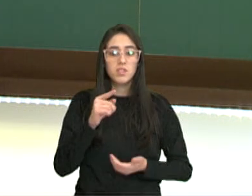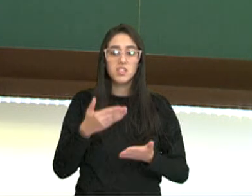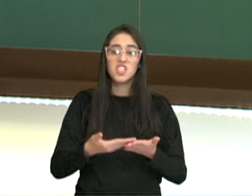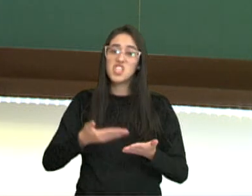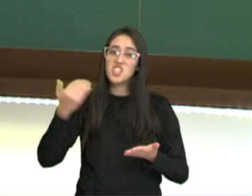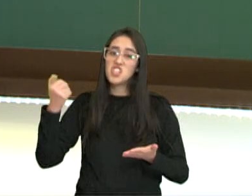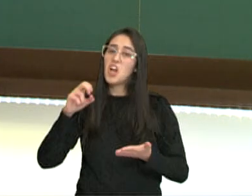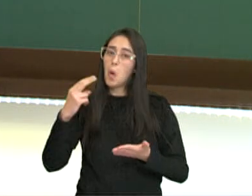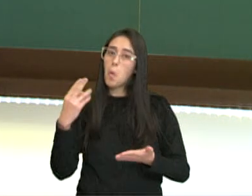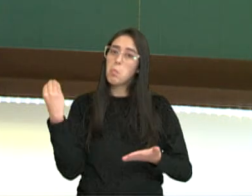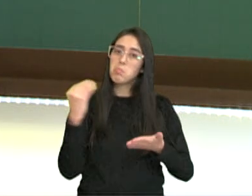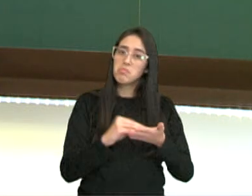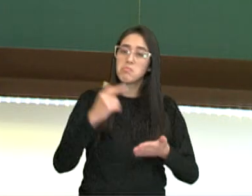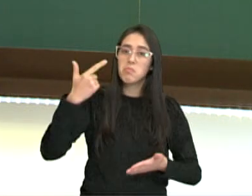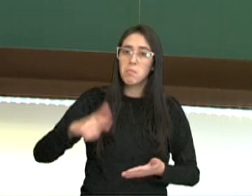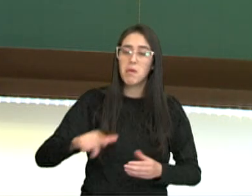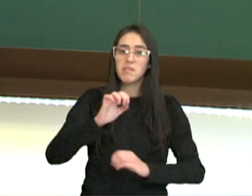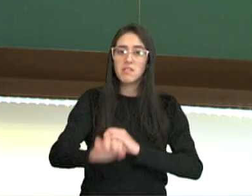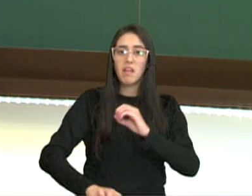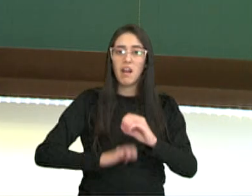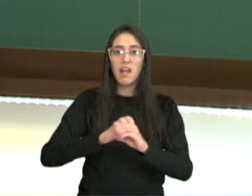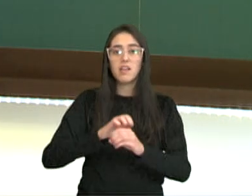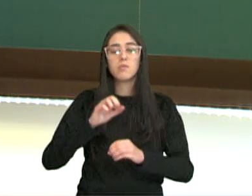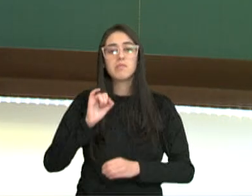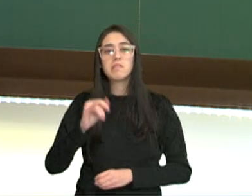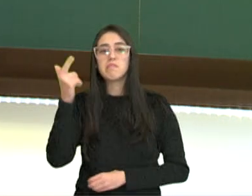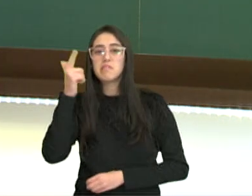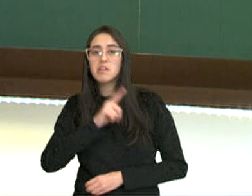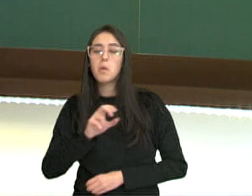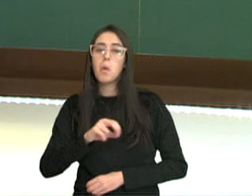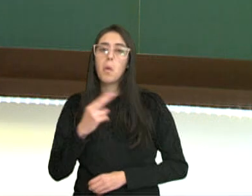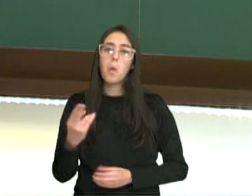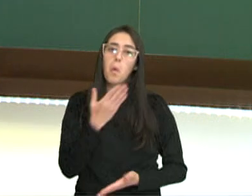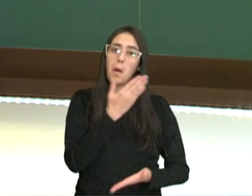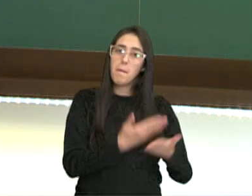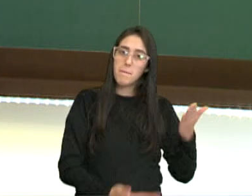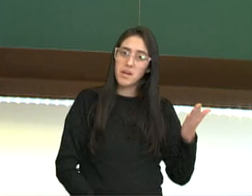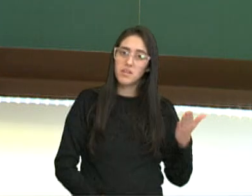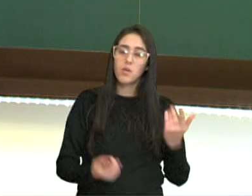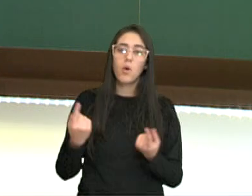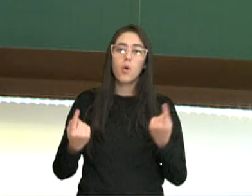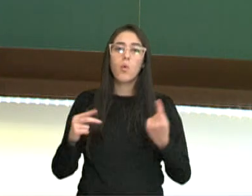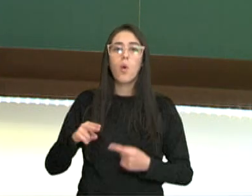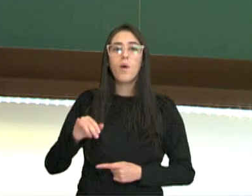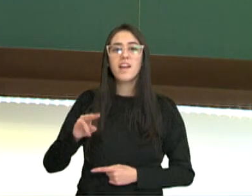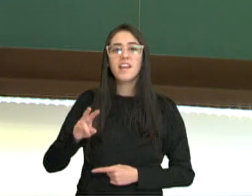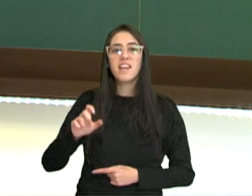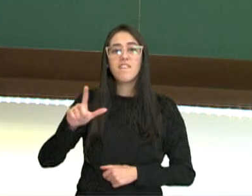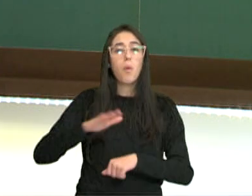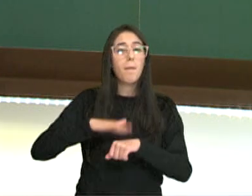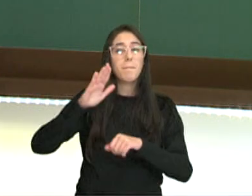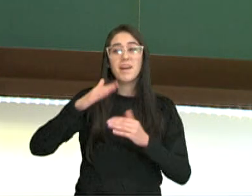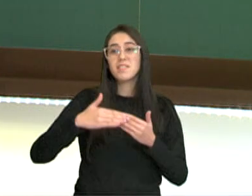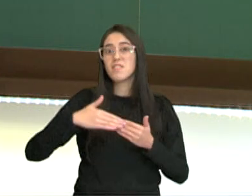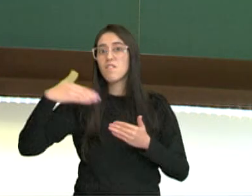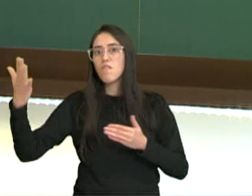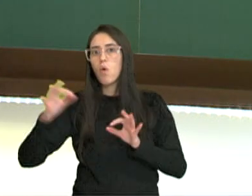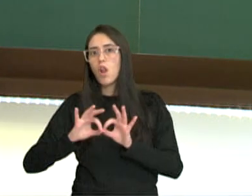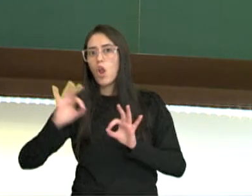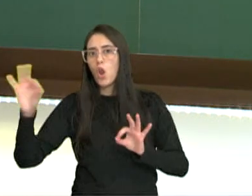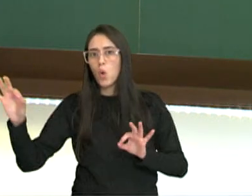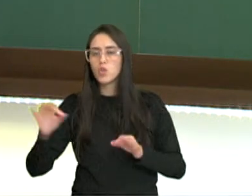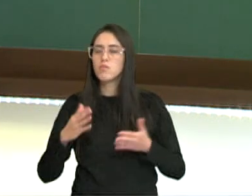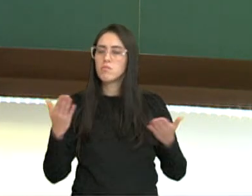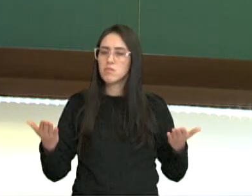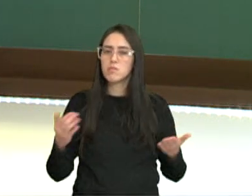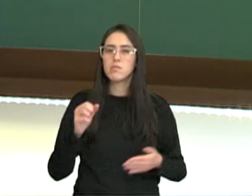de elétrons que o átomo perdeu ou ganhou a partir do subnível e do nível mais externo do átomo no estado fundamental. Então,